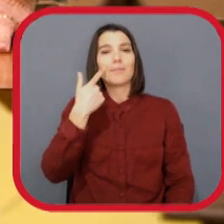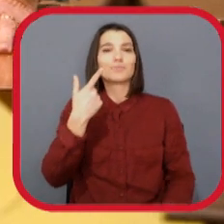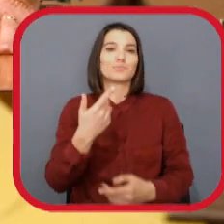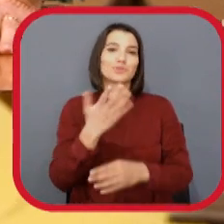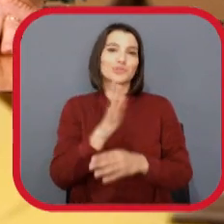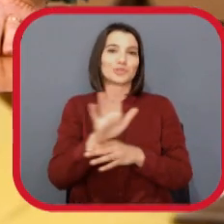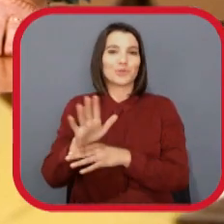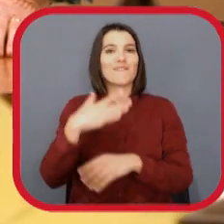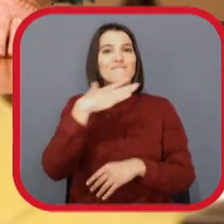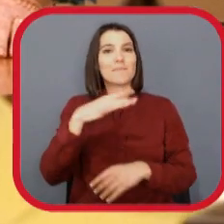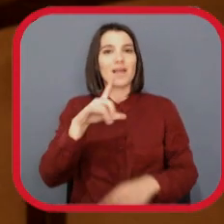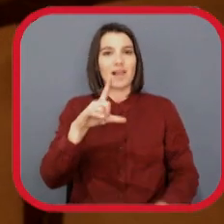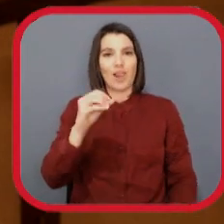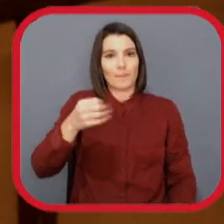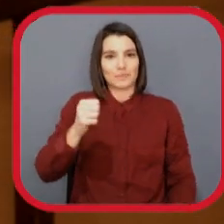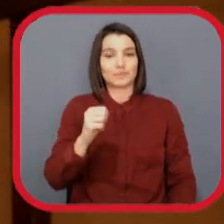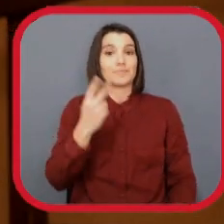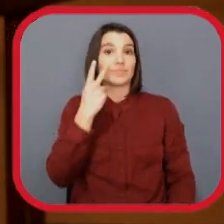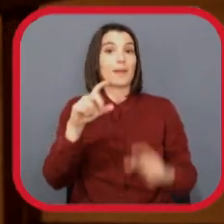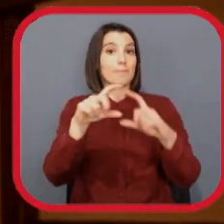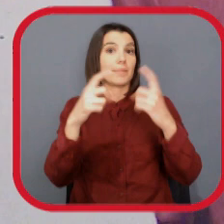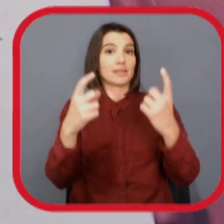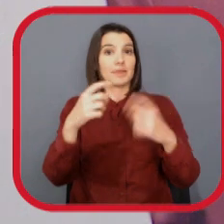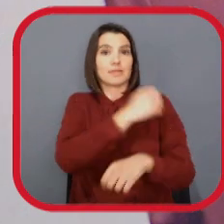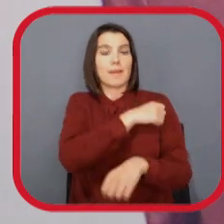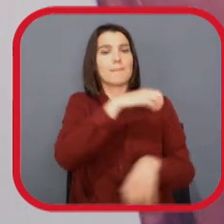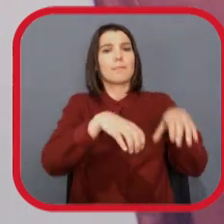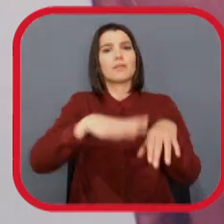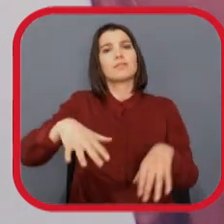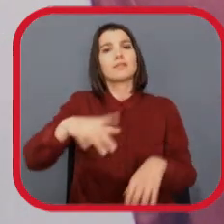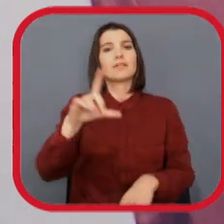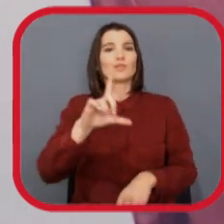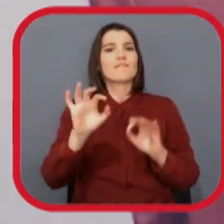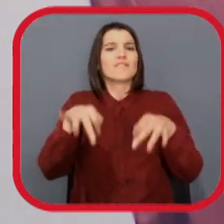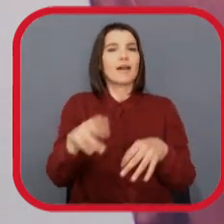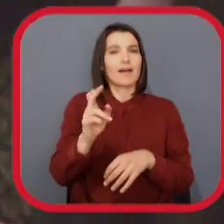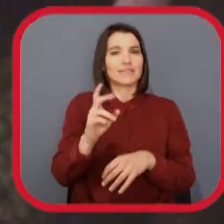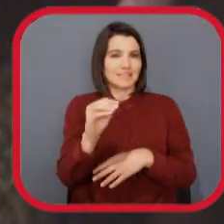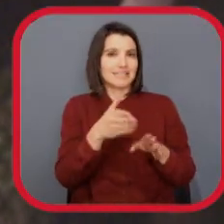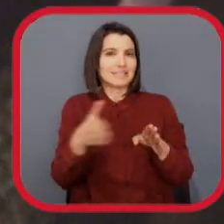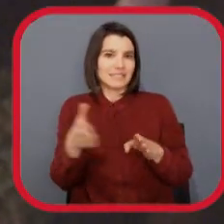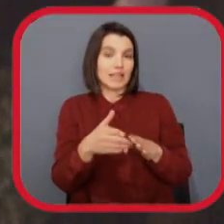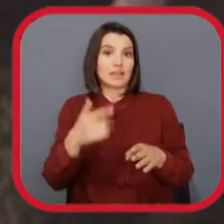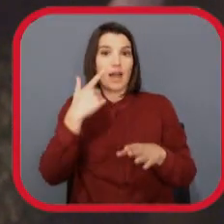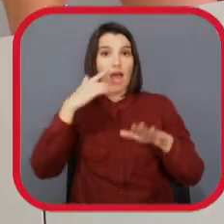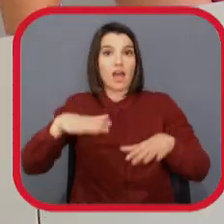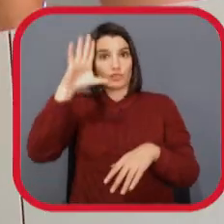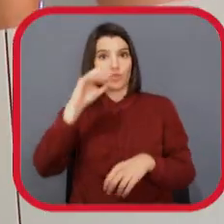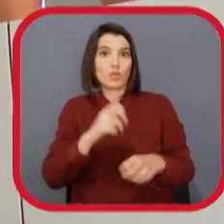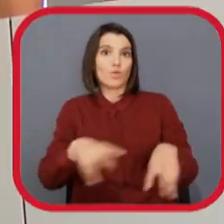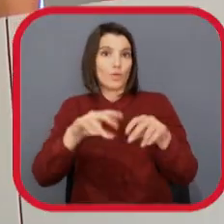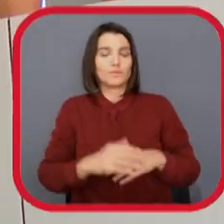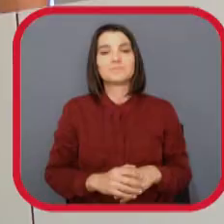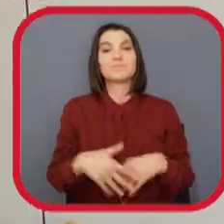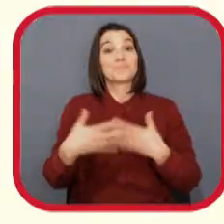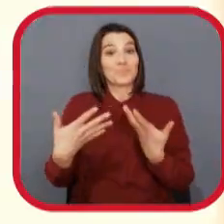os Lopes. Viviam num apartamento de um bairro na Lisboa do final dos anos 60, em pleno Estado Novo.